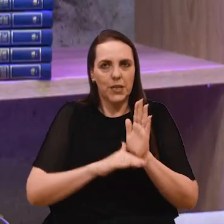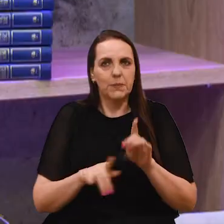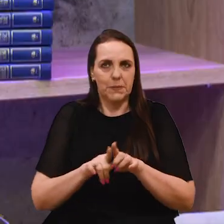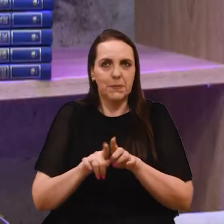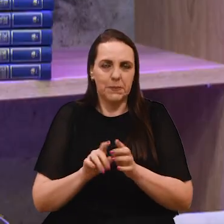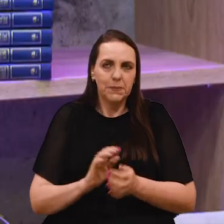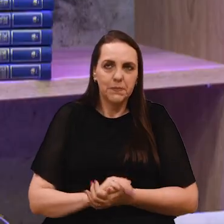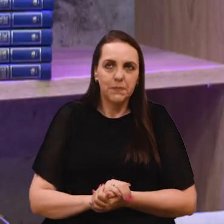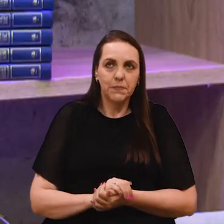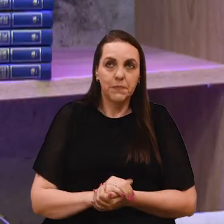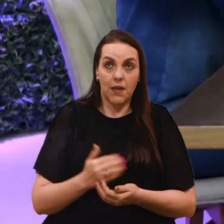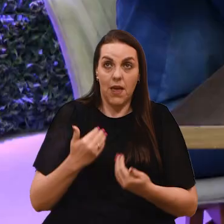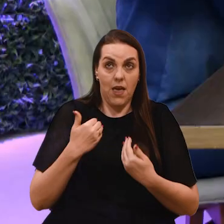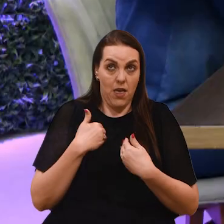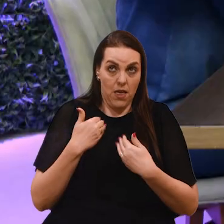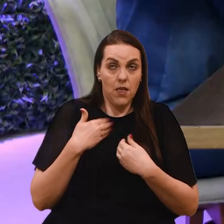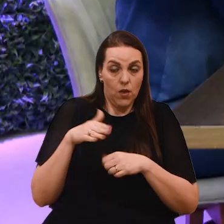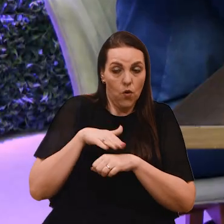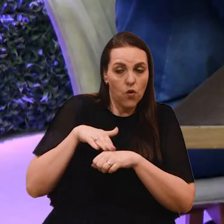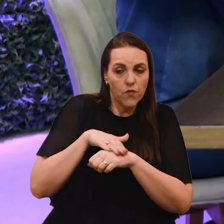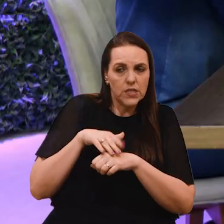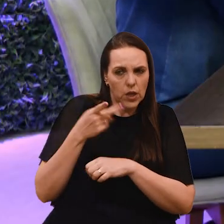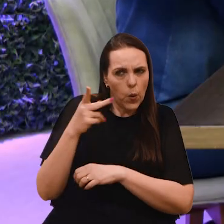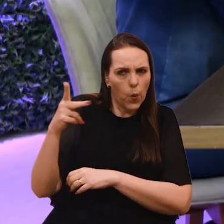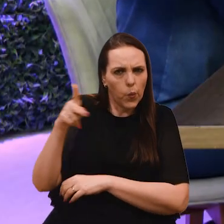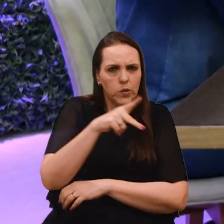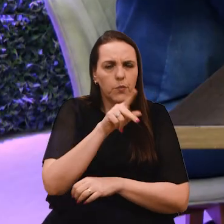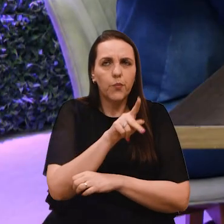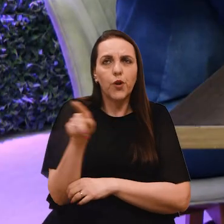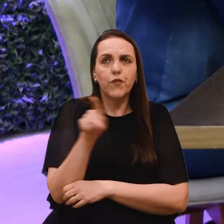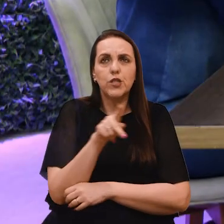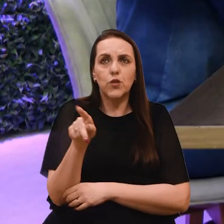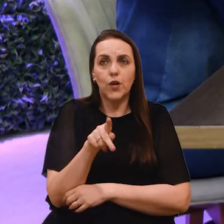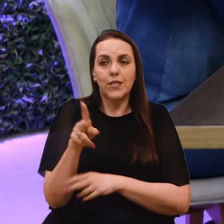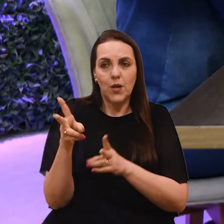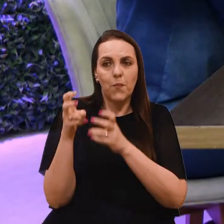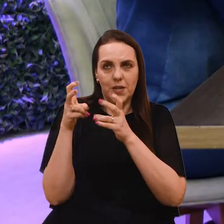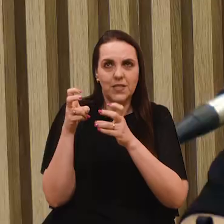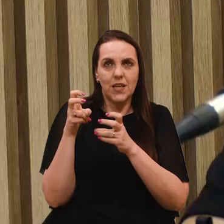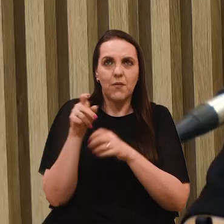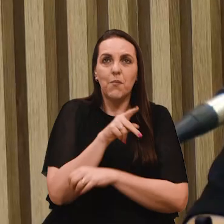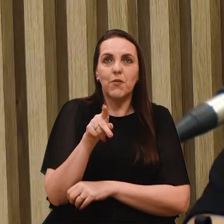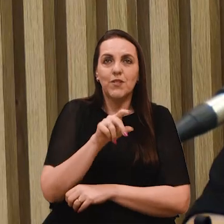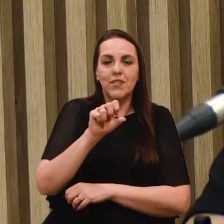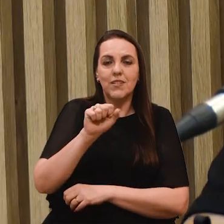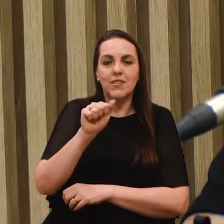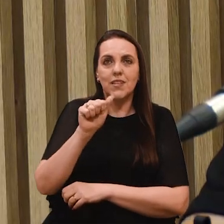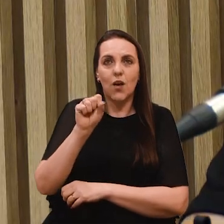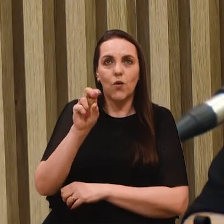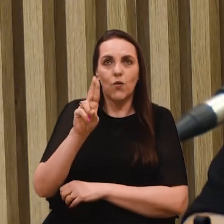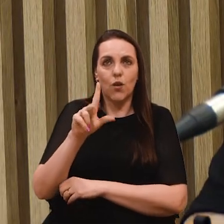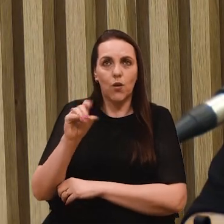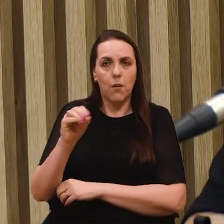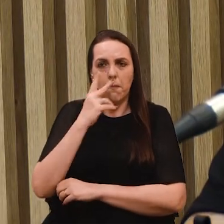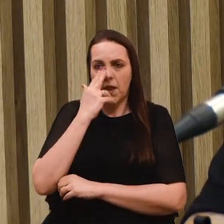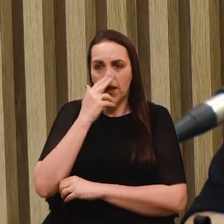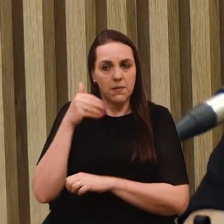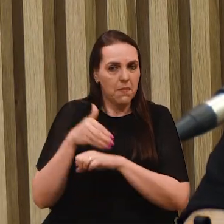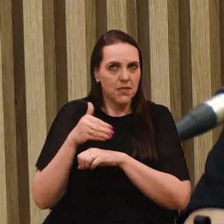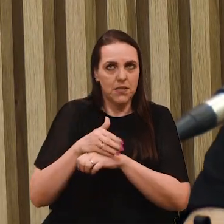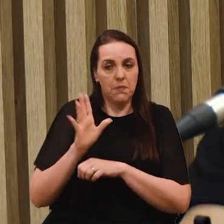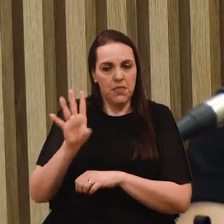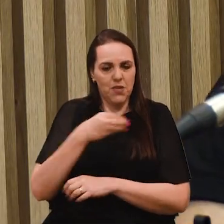né? Até conversando com os outros profs, assim, eu vejo que tem gente, né? O professor Saulo, por exemplo, assim, parece que participa desde que existe, eu